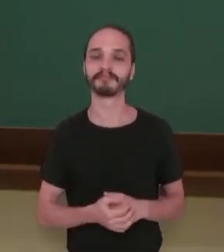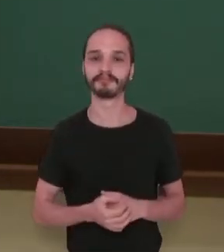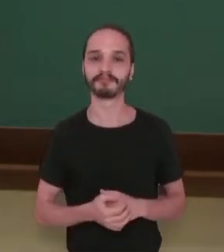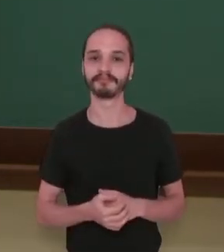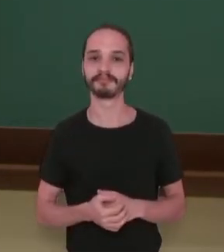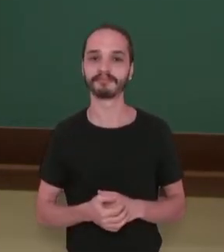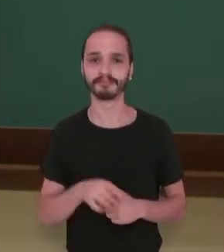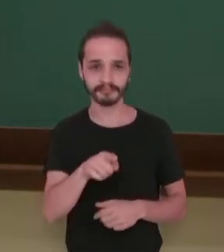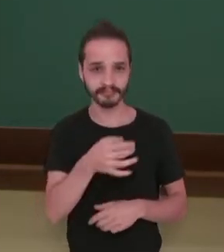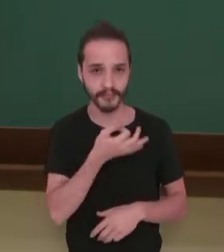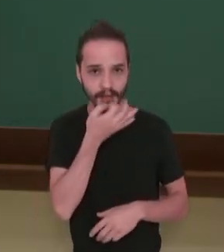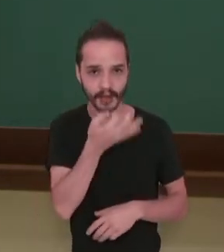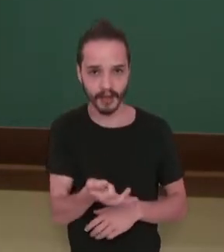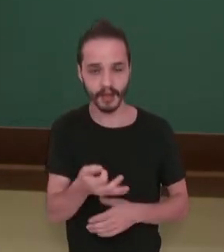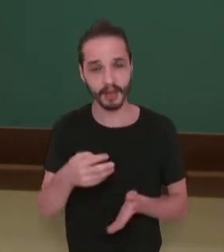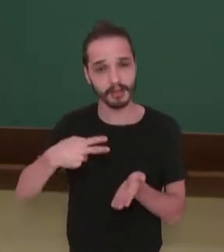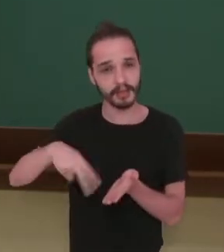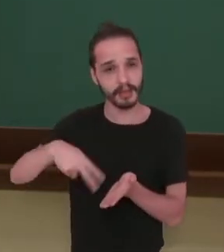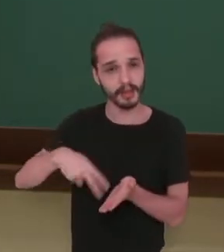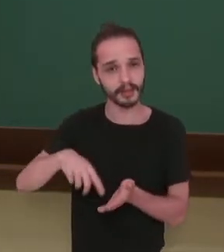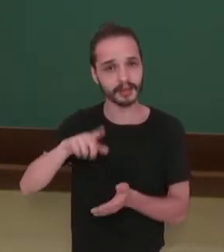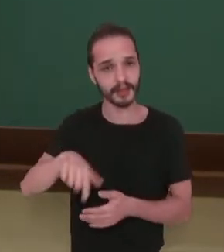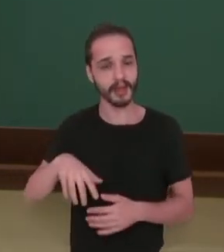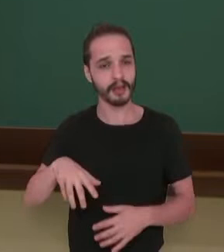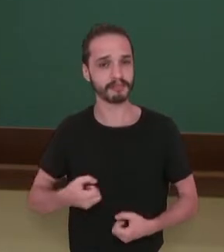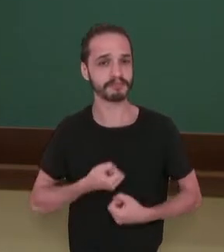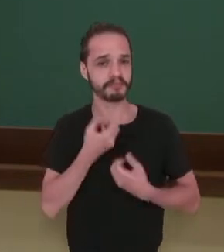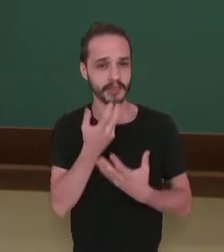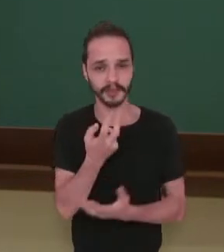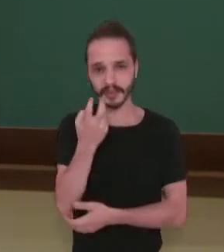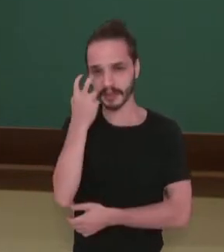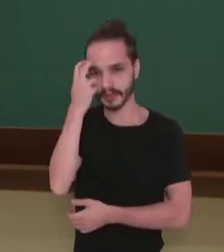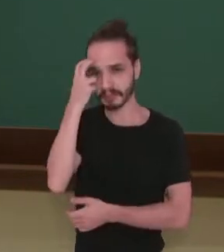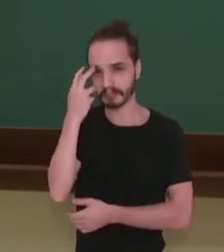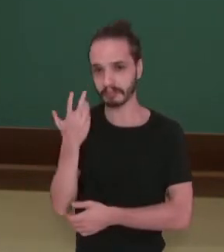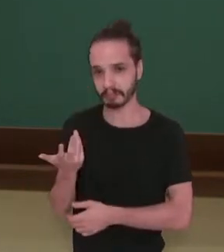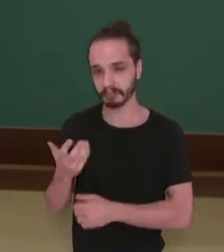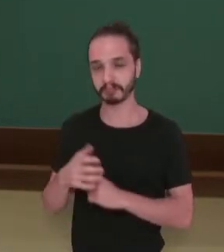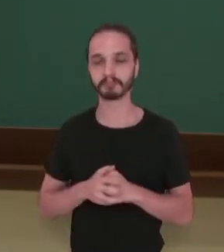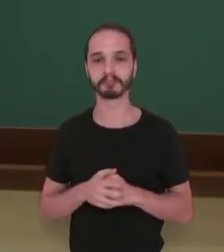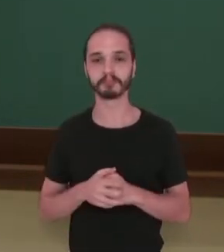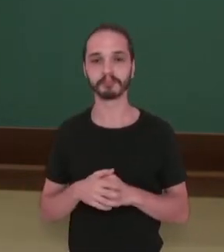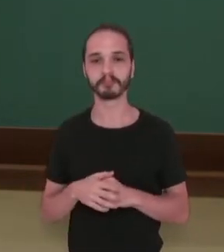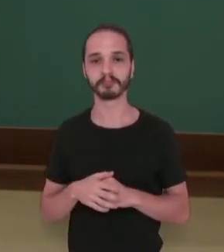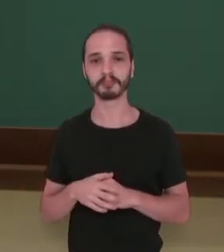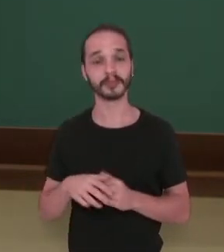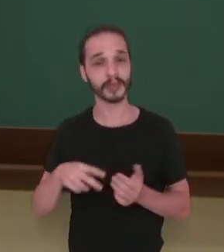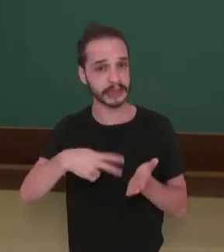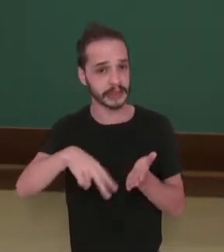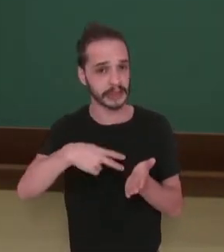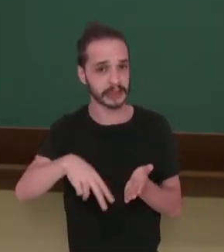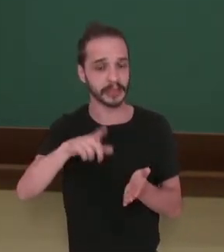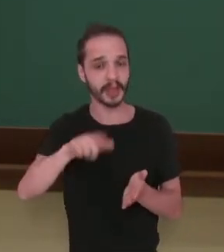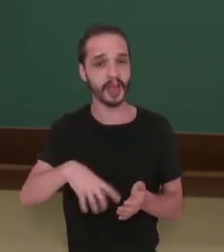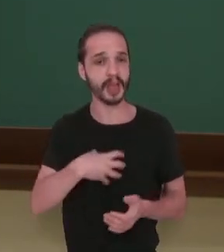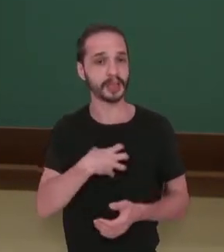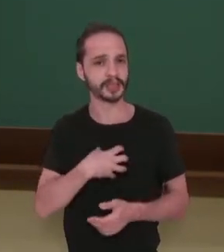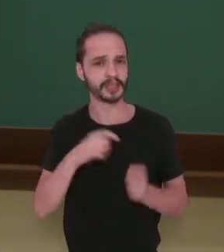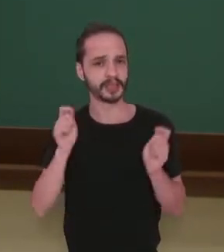Você acha que a dança é uma manifestação cultural? A dança é uma forma